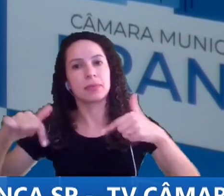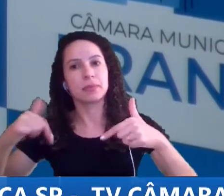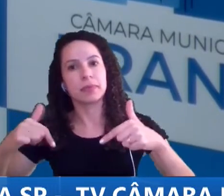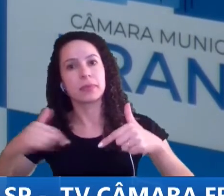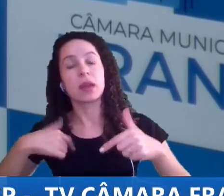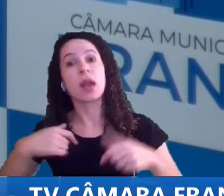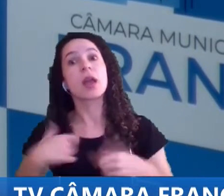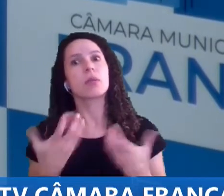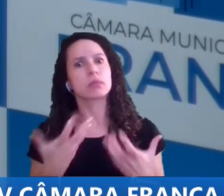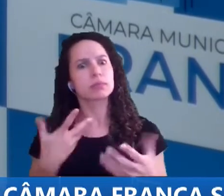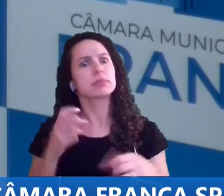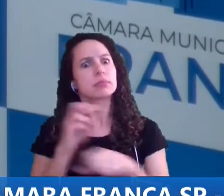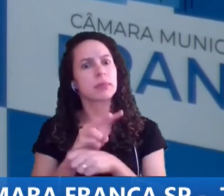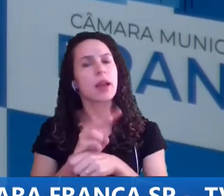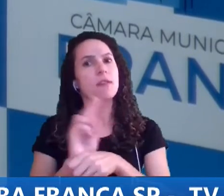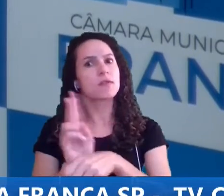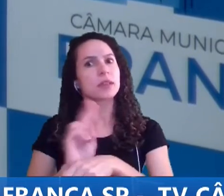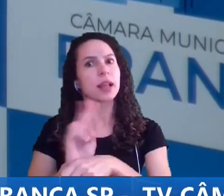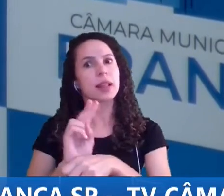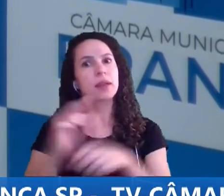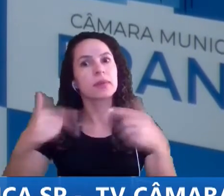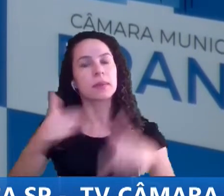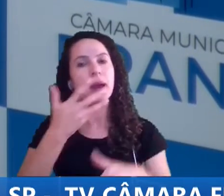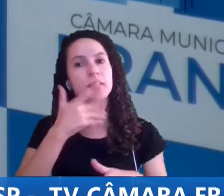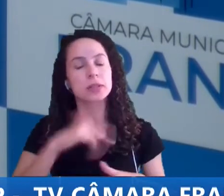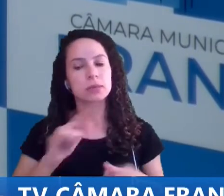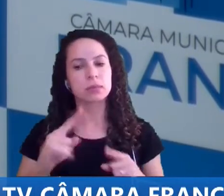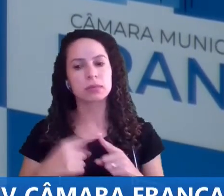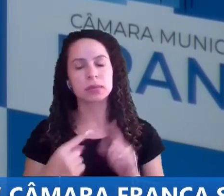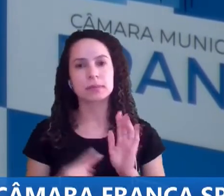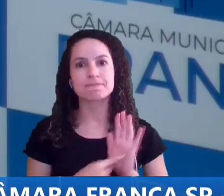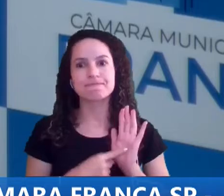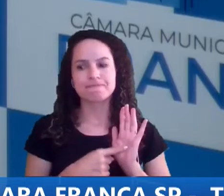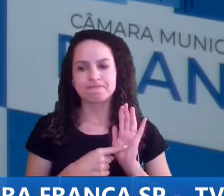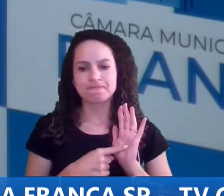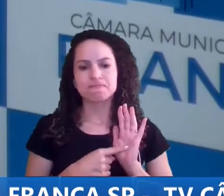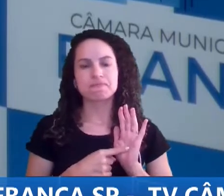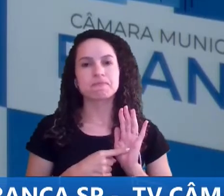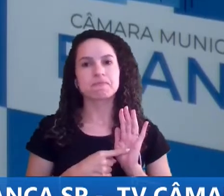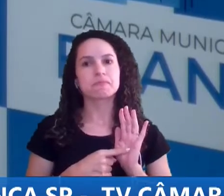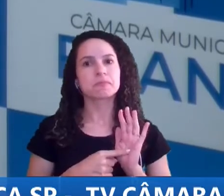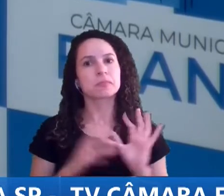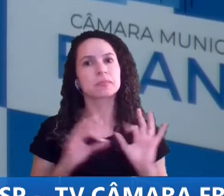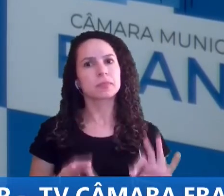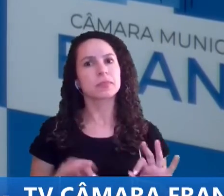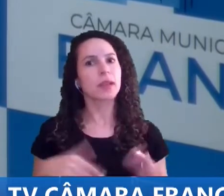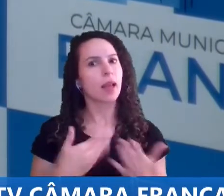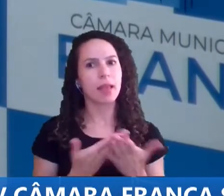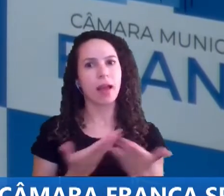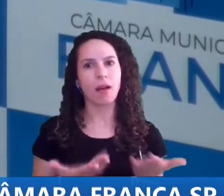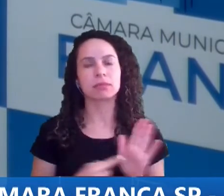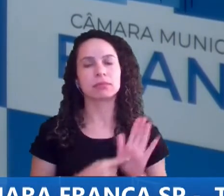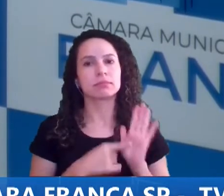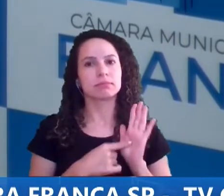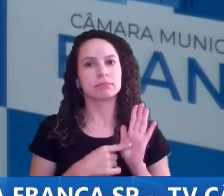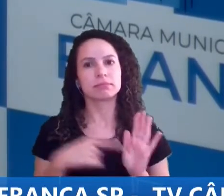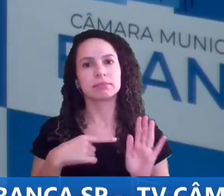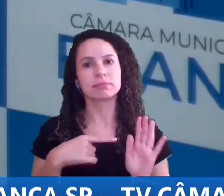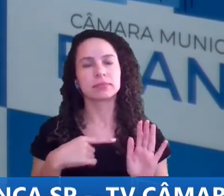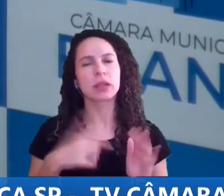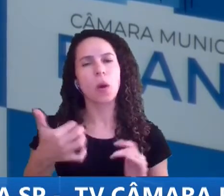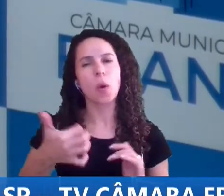infantil, porque era algo que realmente me tocava e toca profundamente. Então, nesses 10